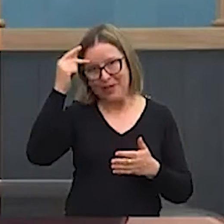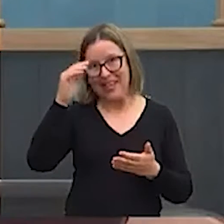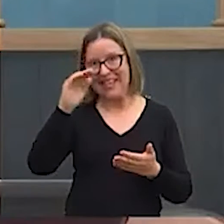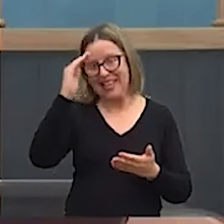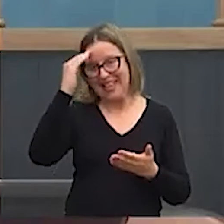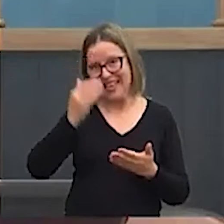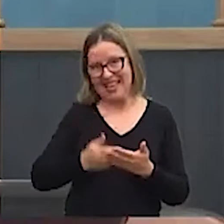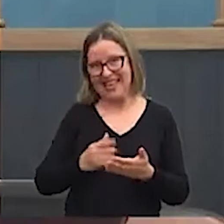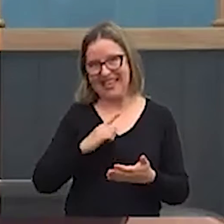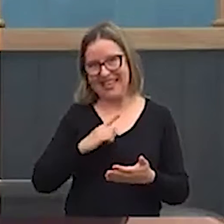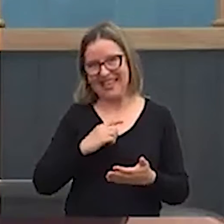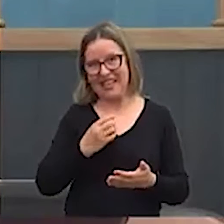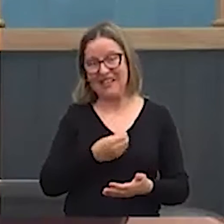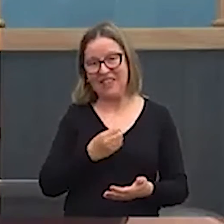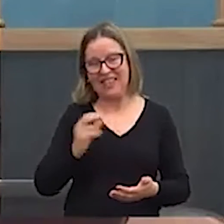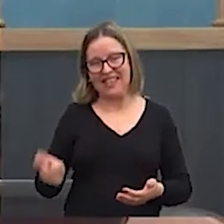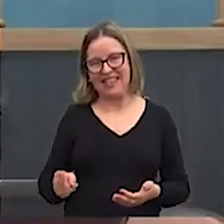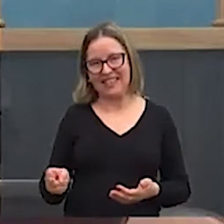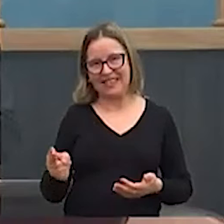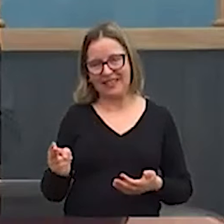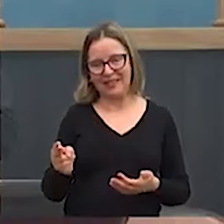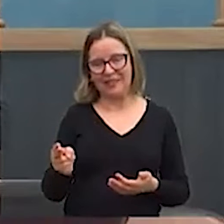tenha vida eterna.